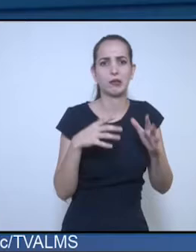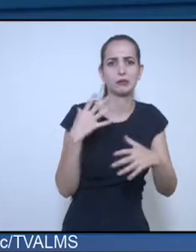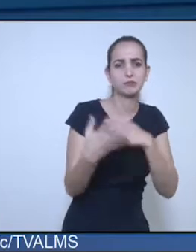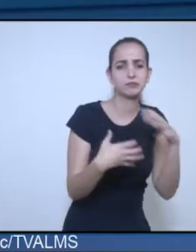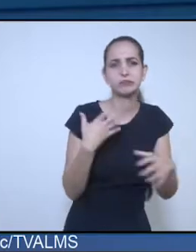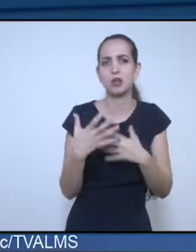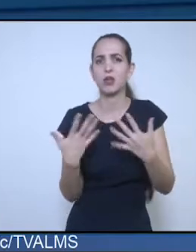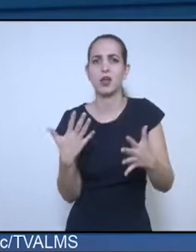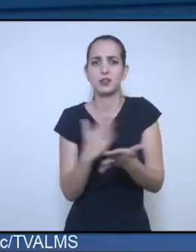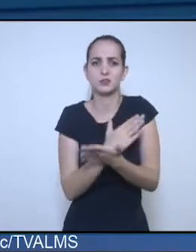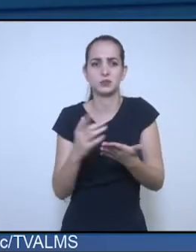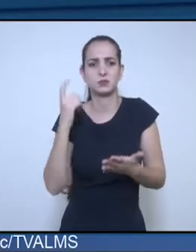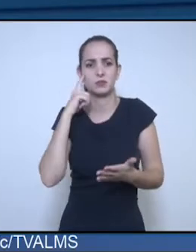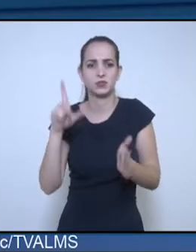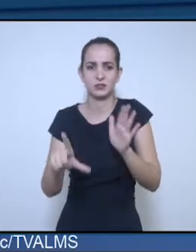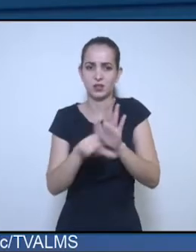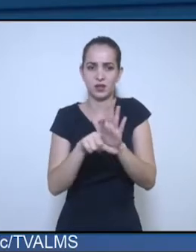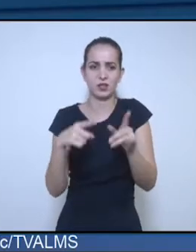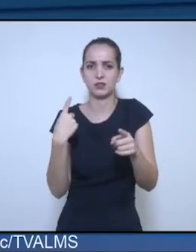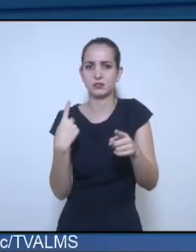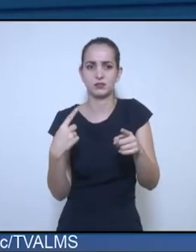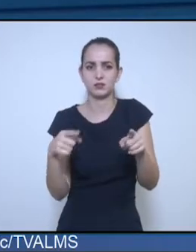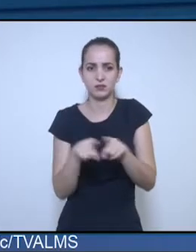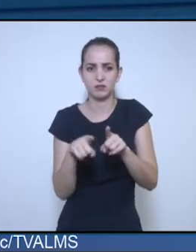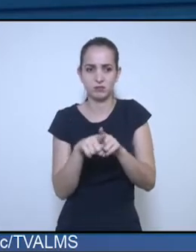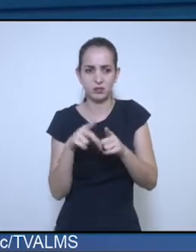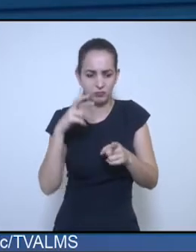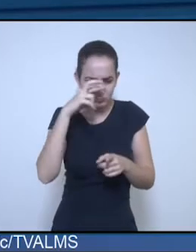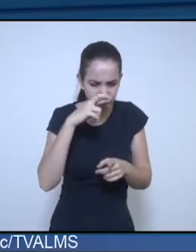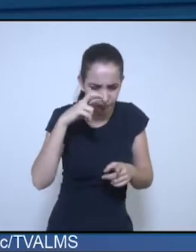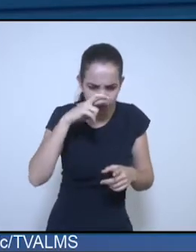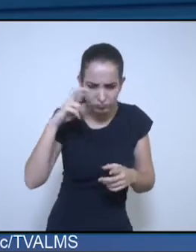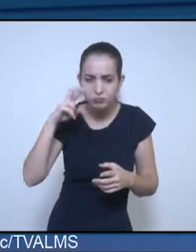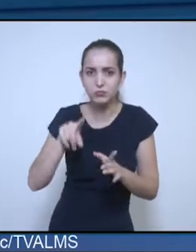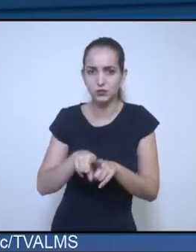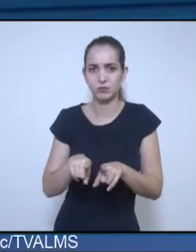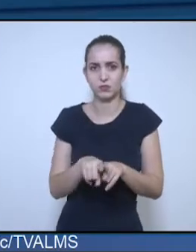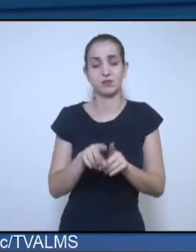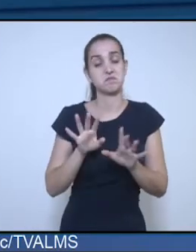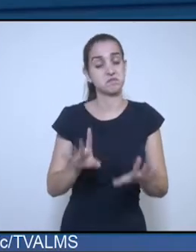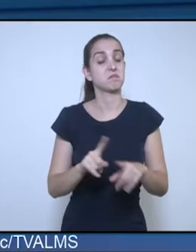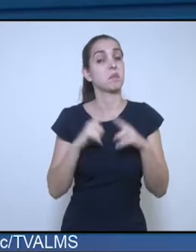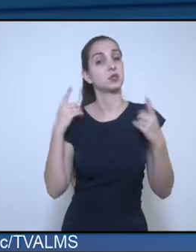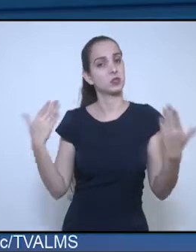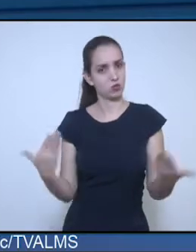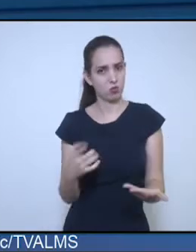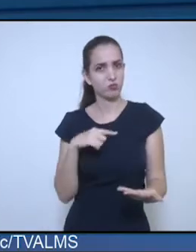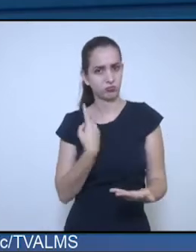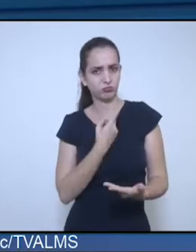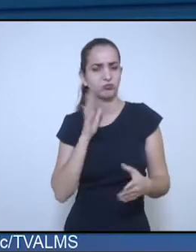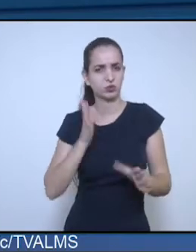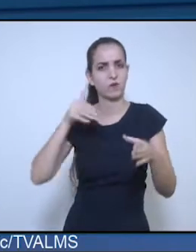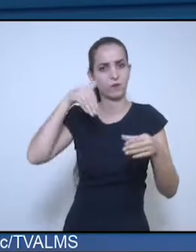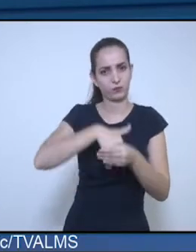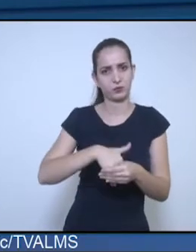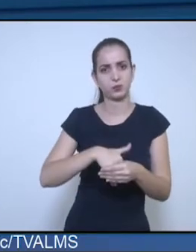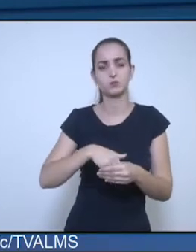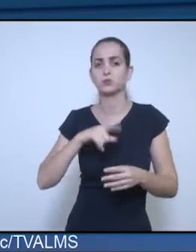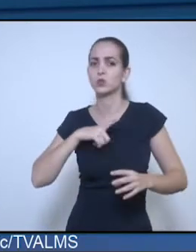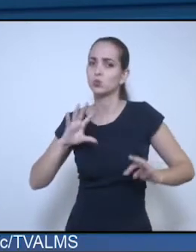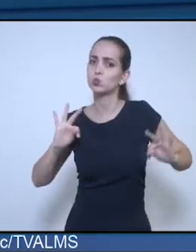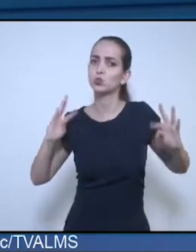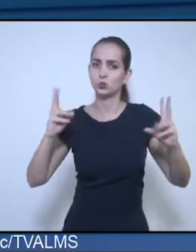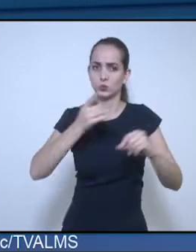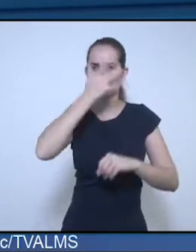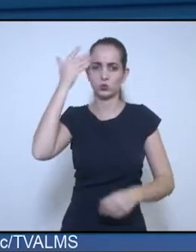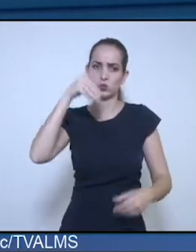possam ser alvo de investigação também. Agora, nós votamos por